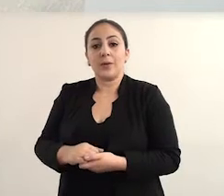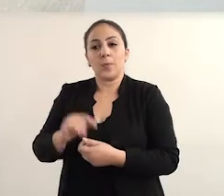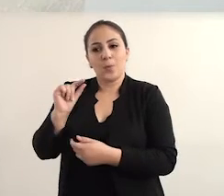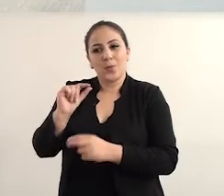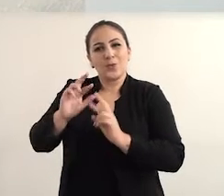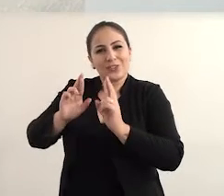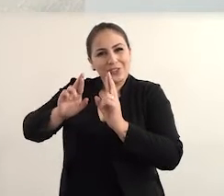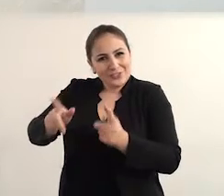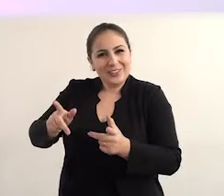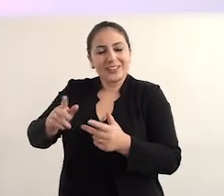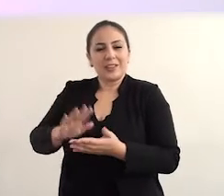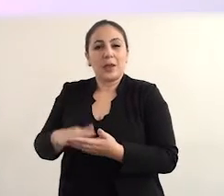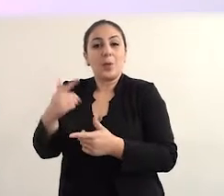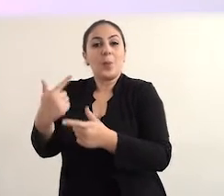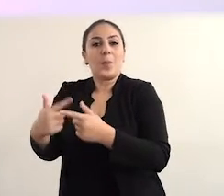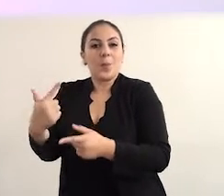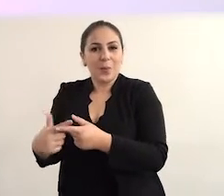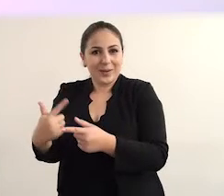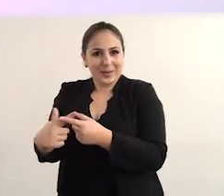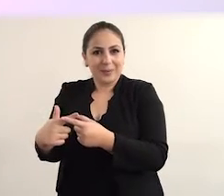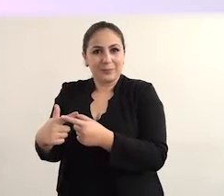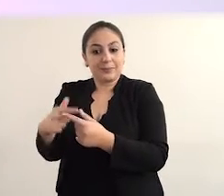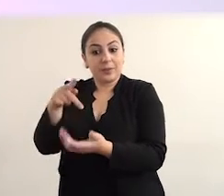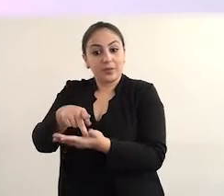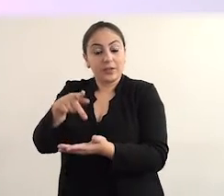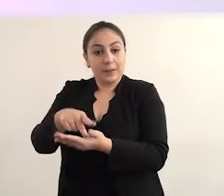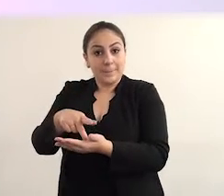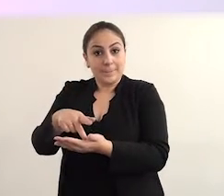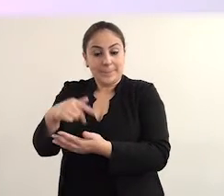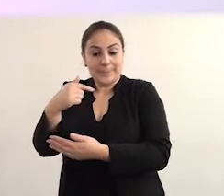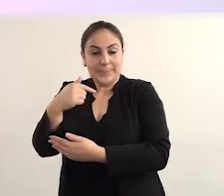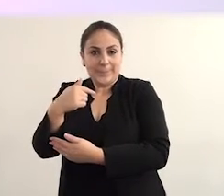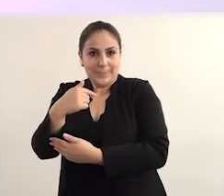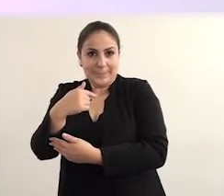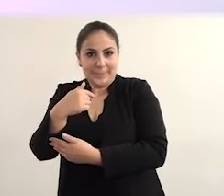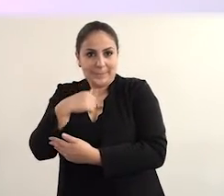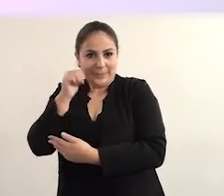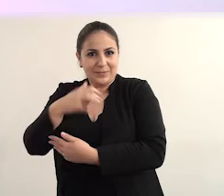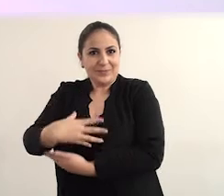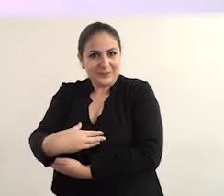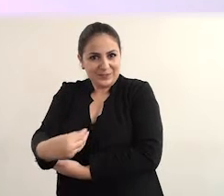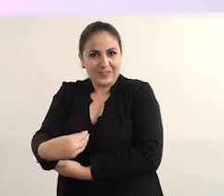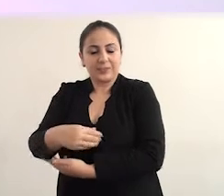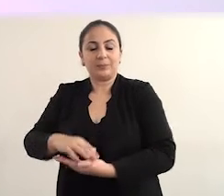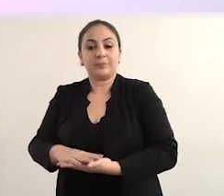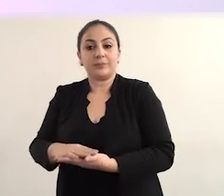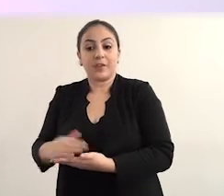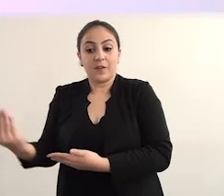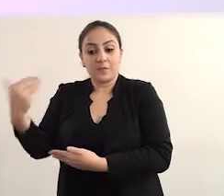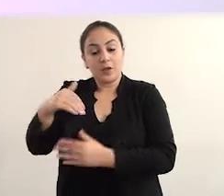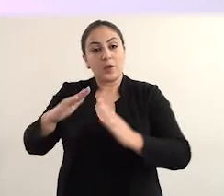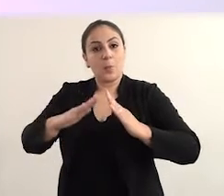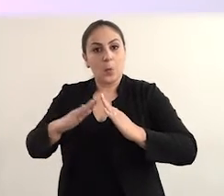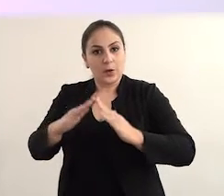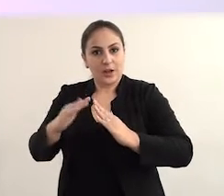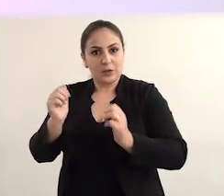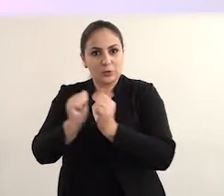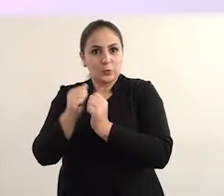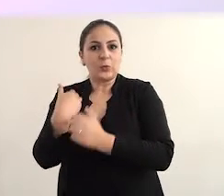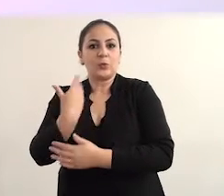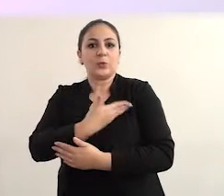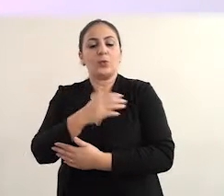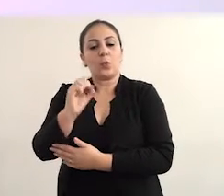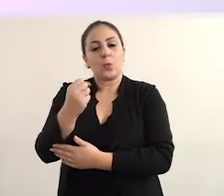pouquinho diferente por causa que, na verdade, a nossa filha, ela veio morar com nós com 8 anos